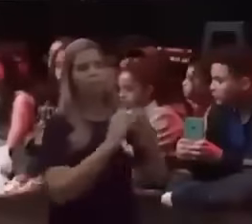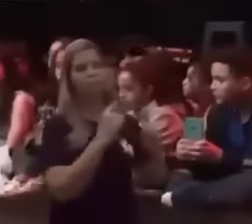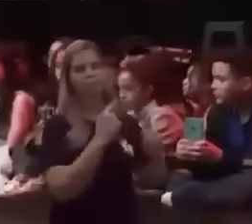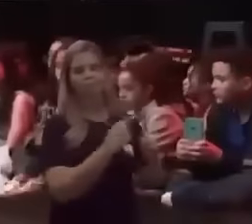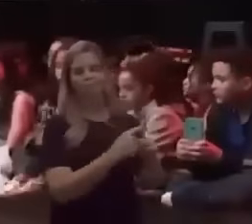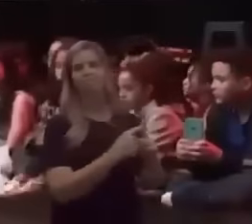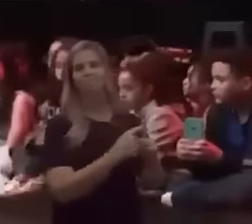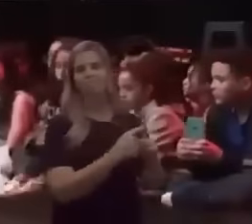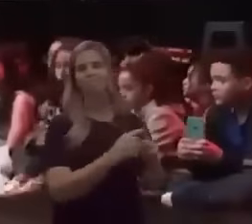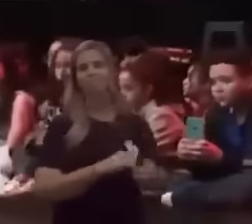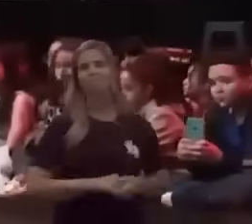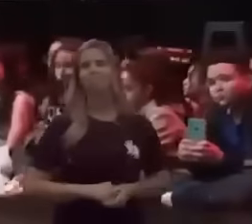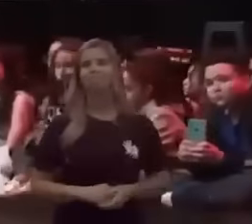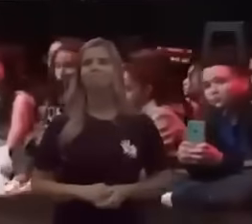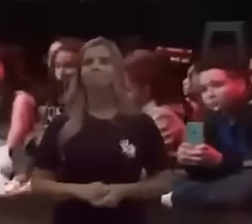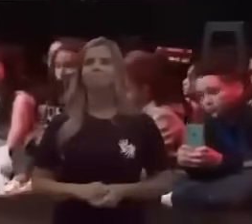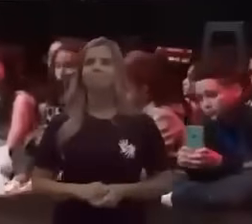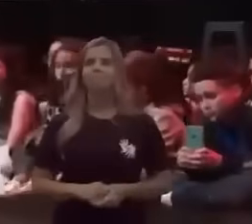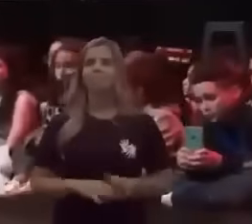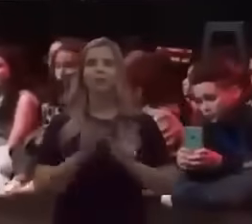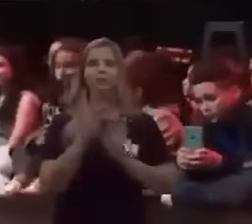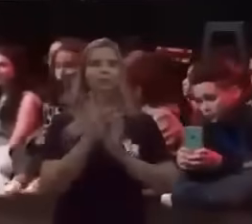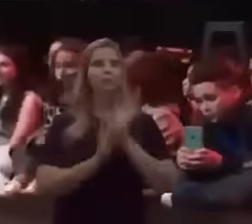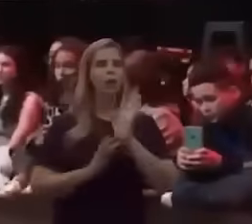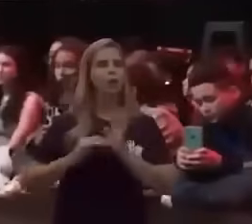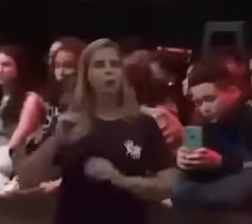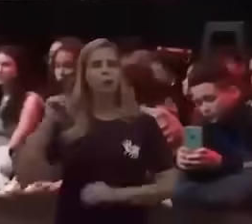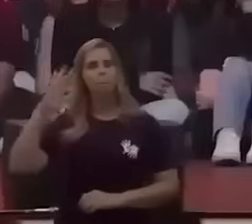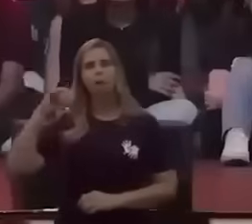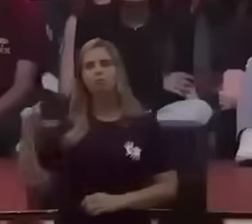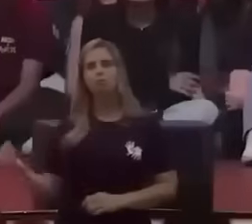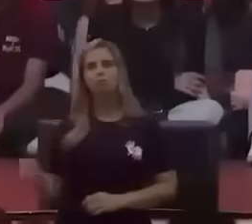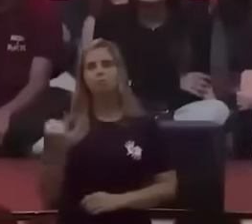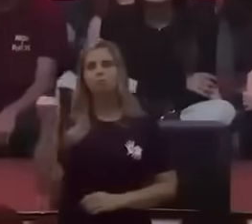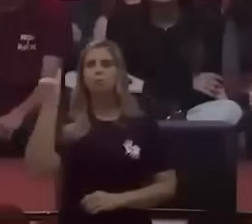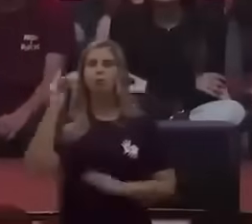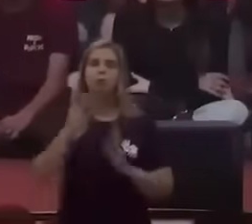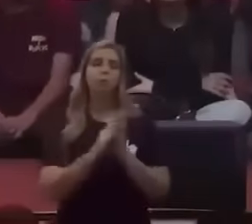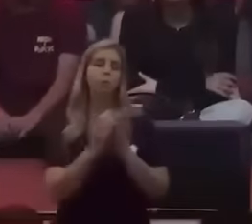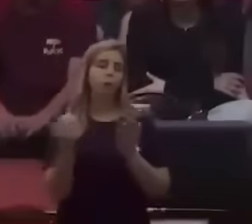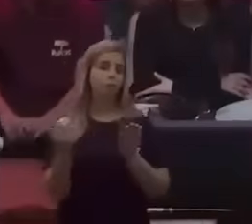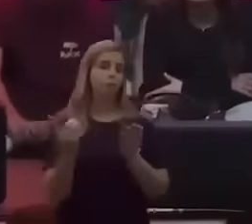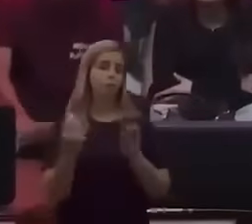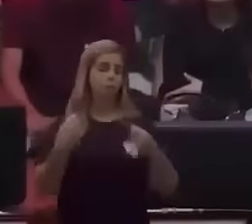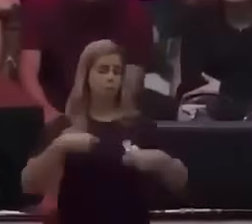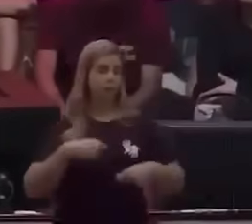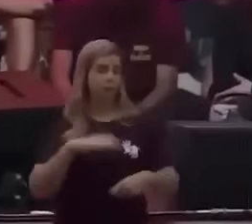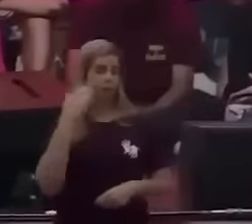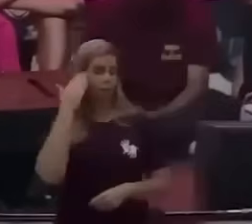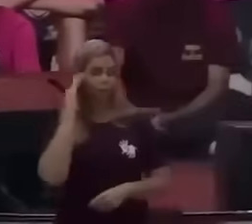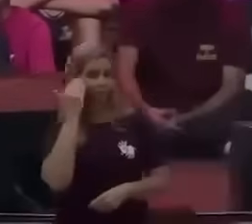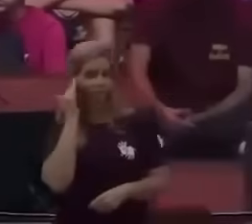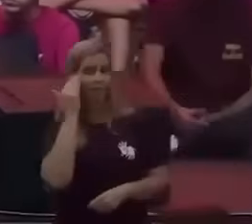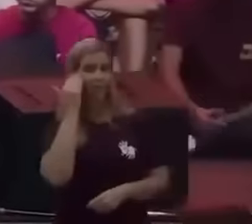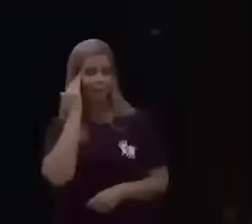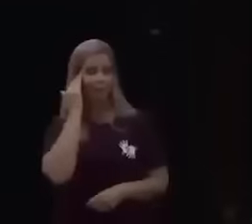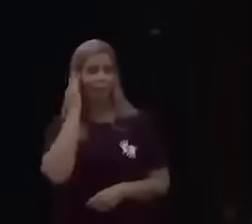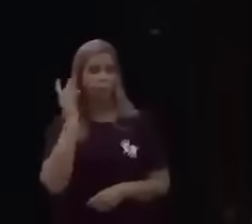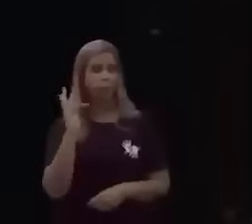Está aqui, meus irmãos, um dos mais importantes textos da Bíblia, de cuja correta interpretação depende o futuro do